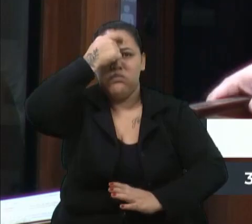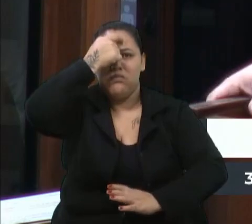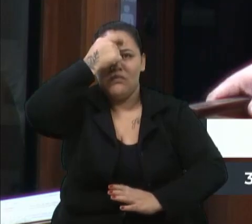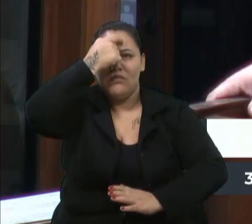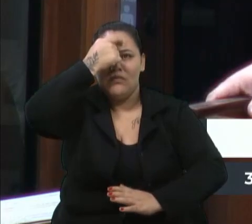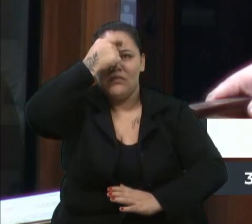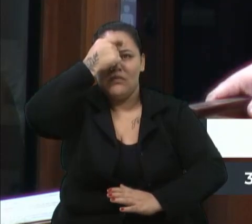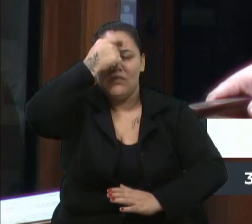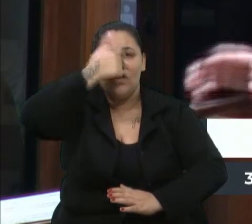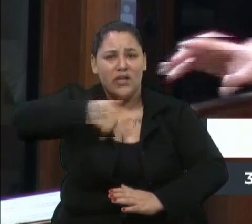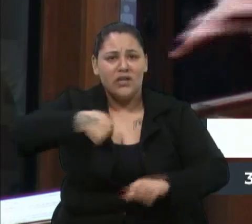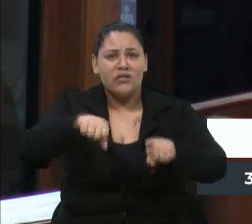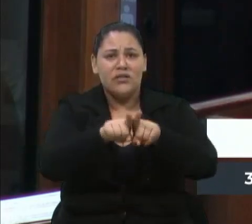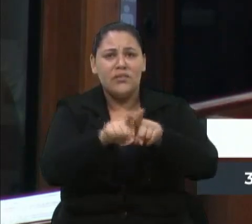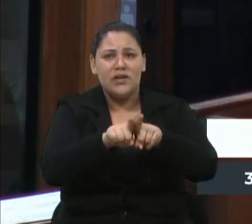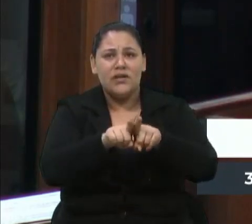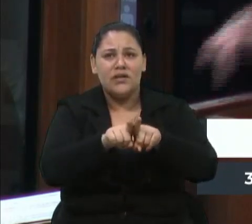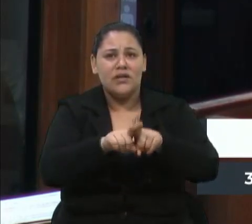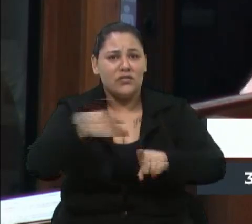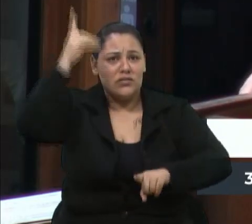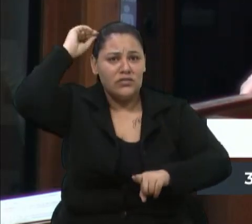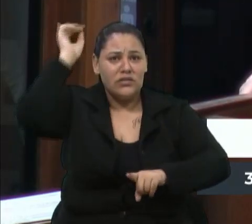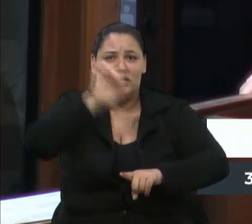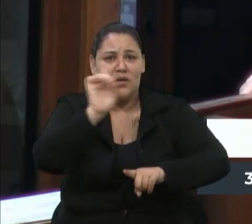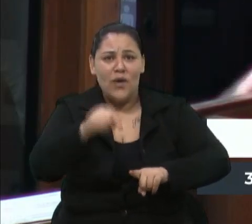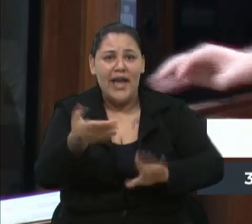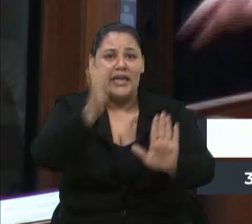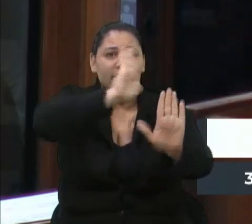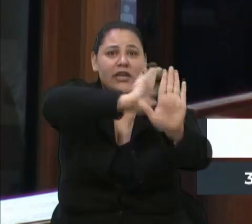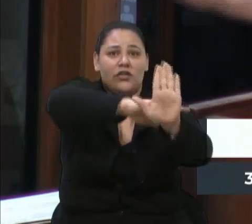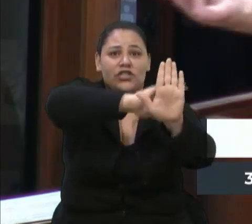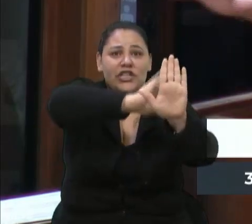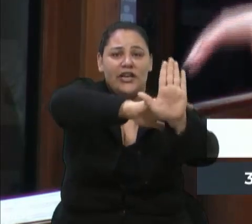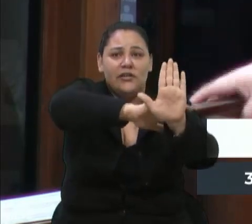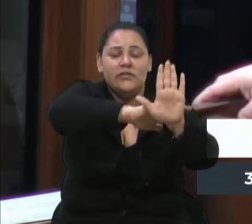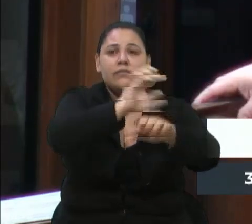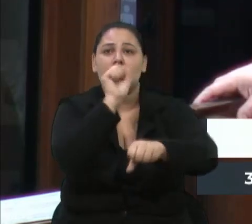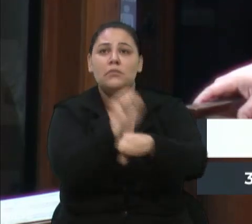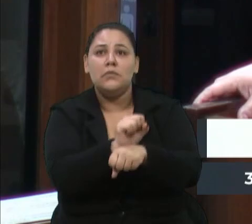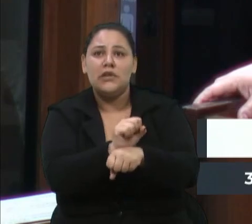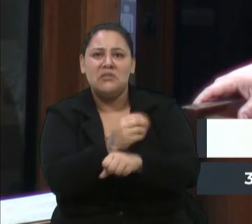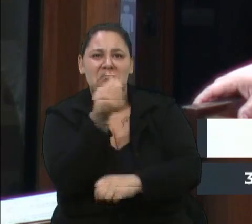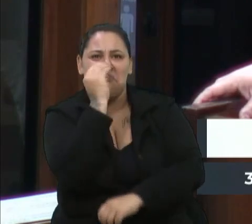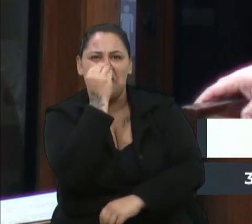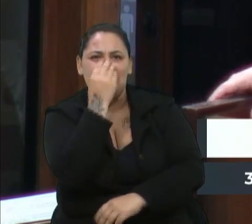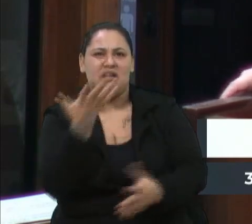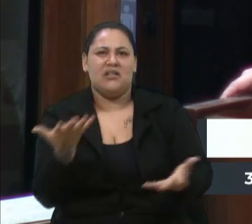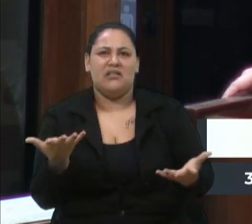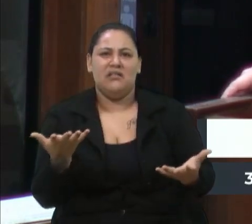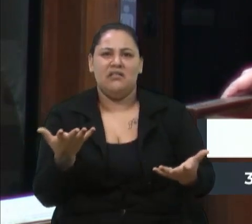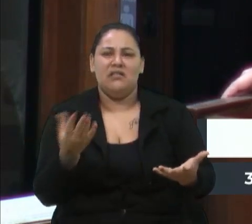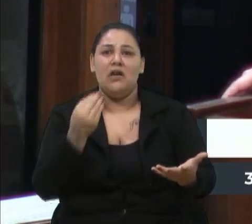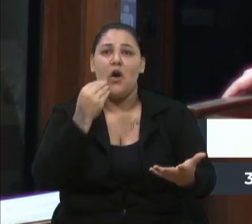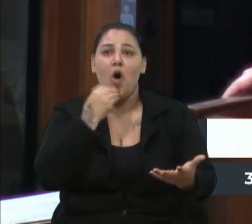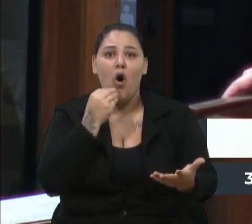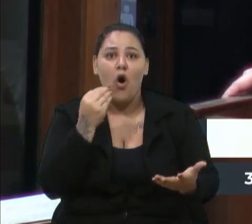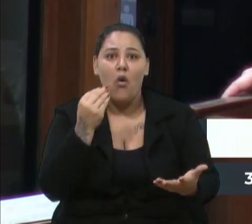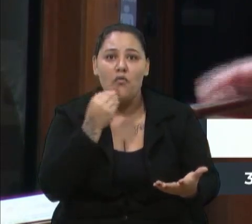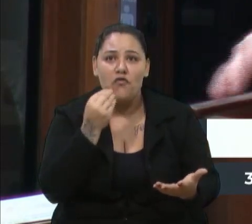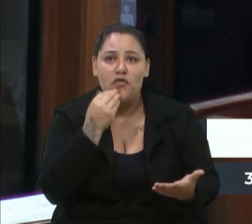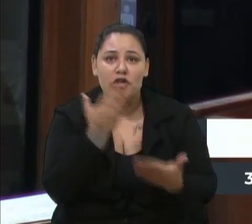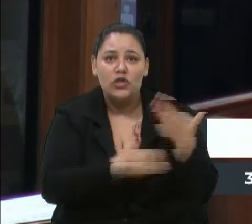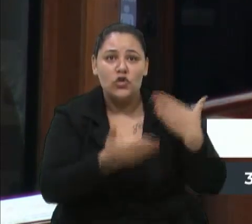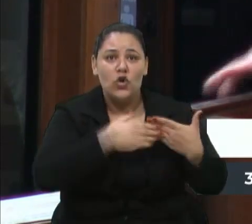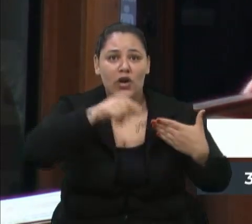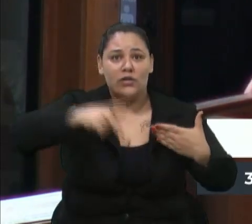do vereador Lucas Dil. Não é uma pauta ideológica. Vamos parar com essa palhaçada. É óbvio que todos aqui dentro dessa